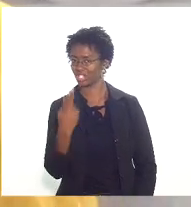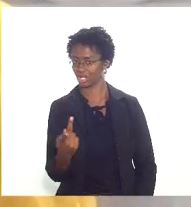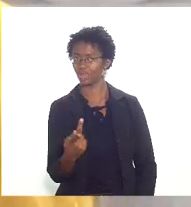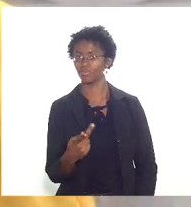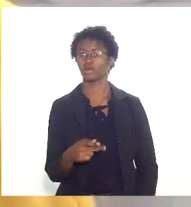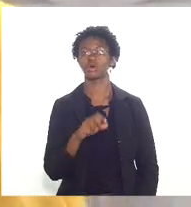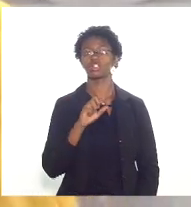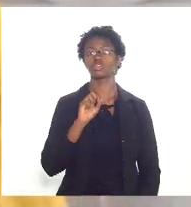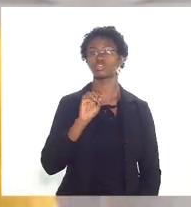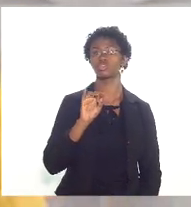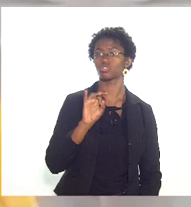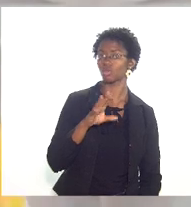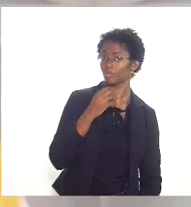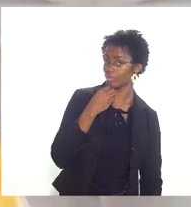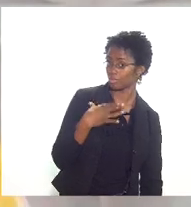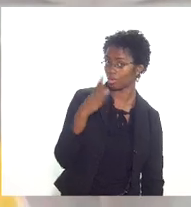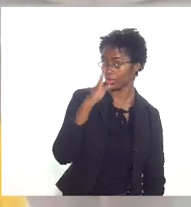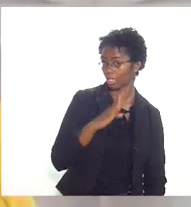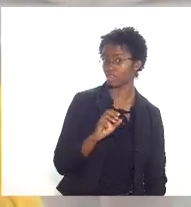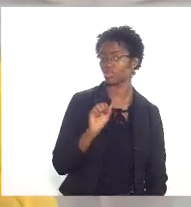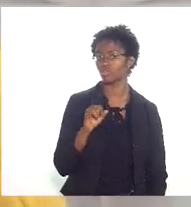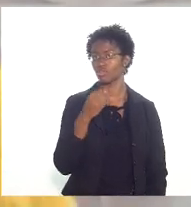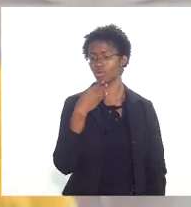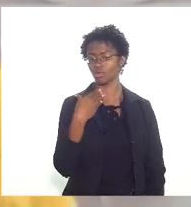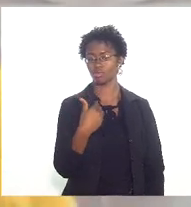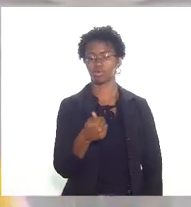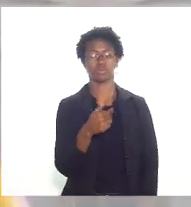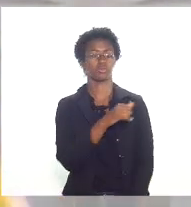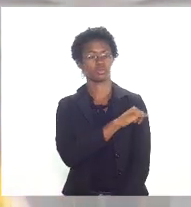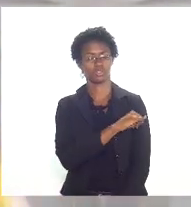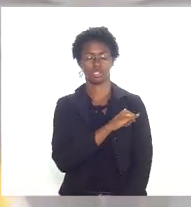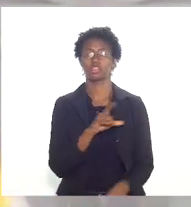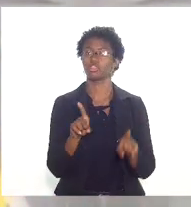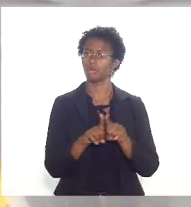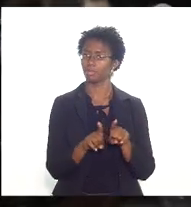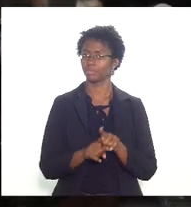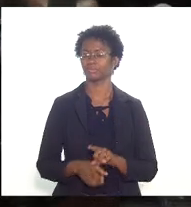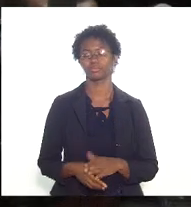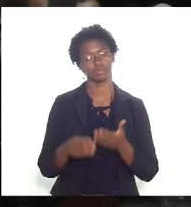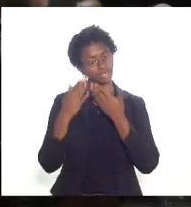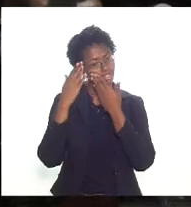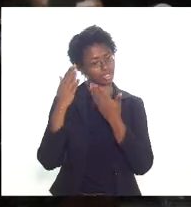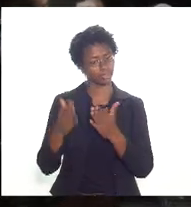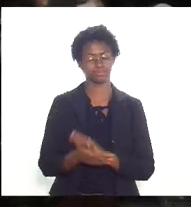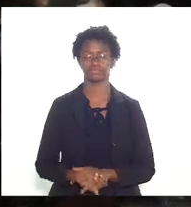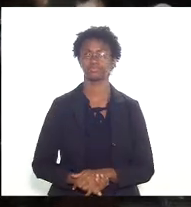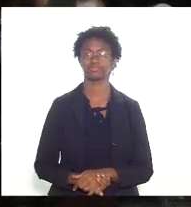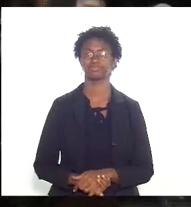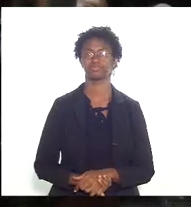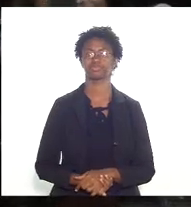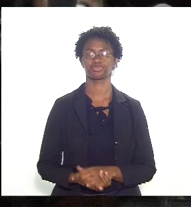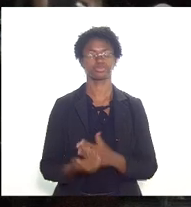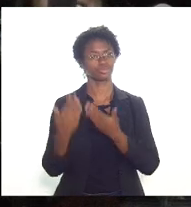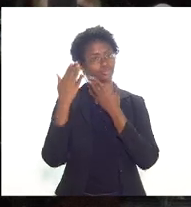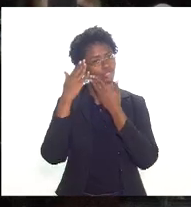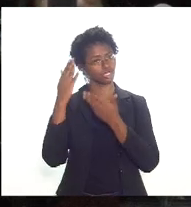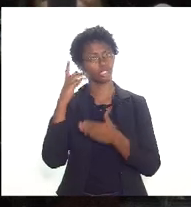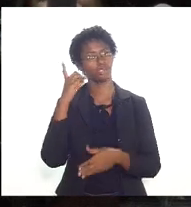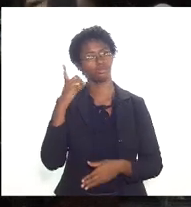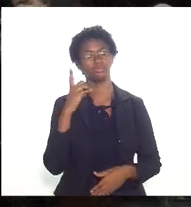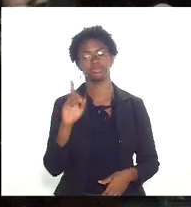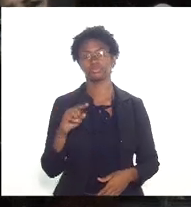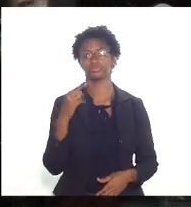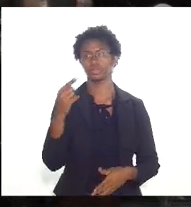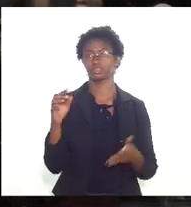que se for bom para o estado do Rio de Janeiro Muito obrigado a é muito obrigado a deputada próximo